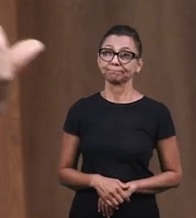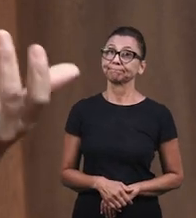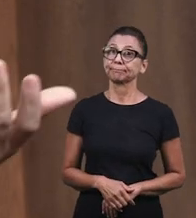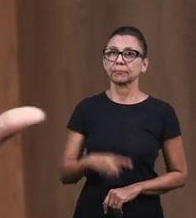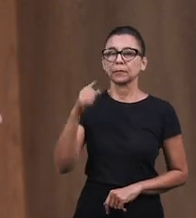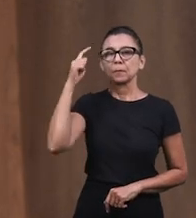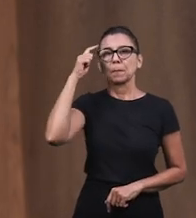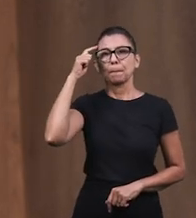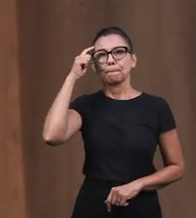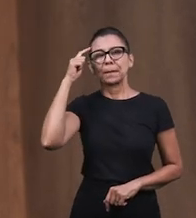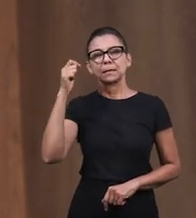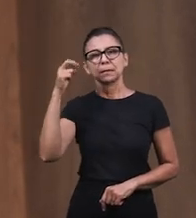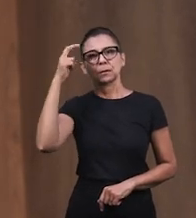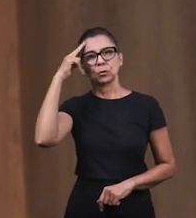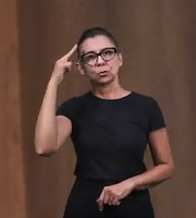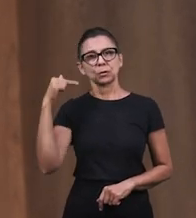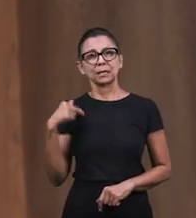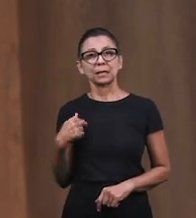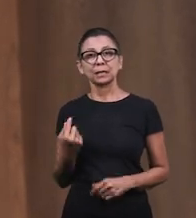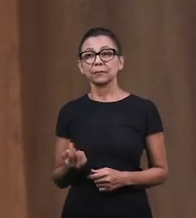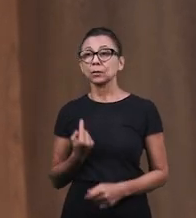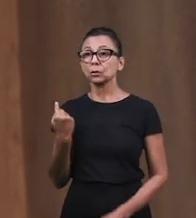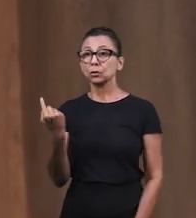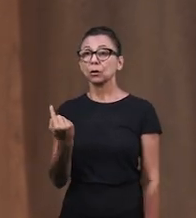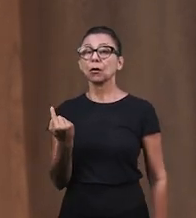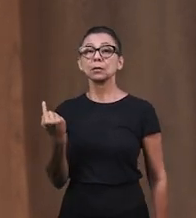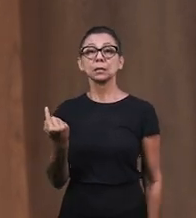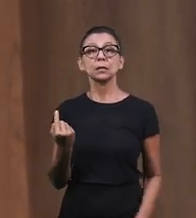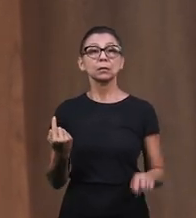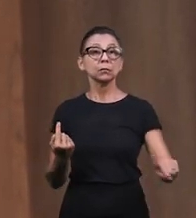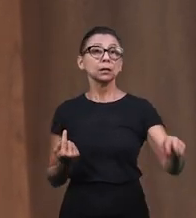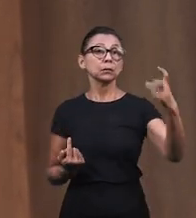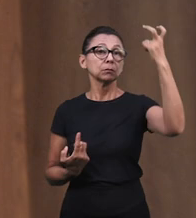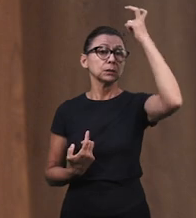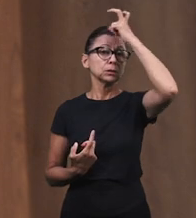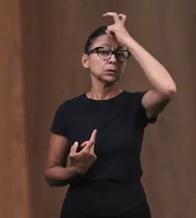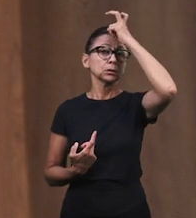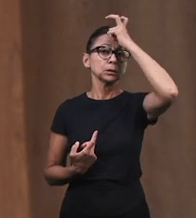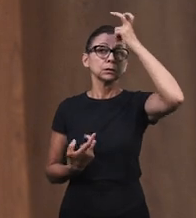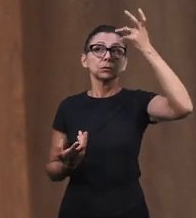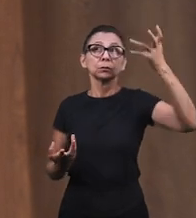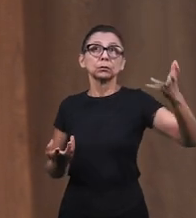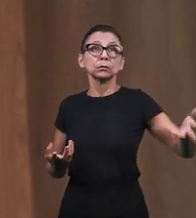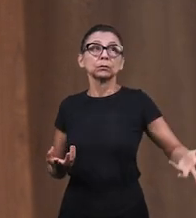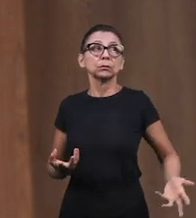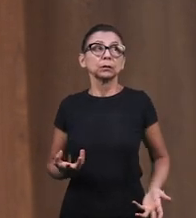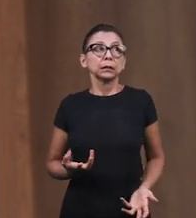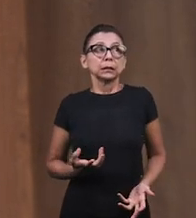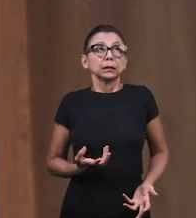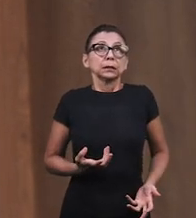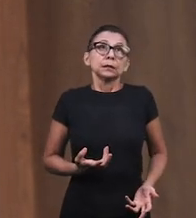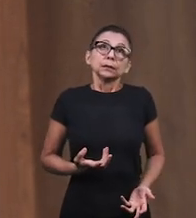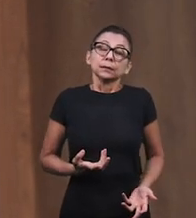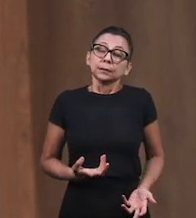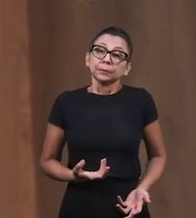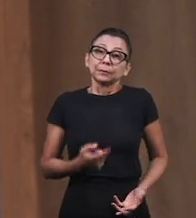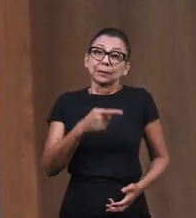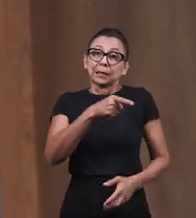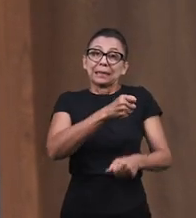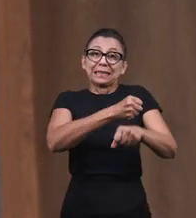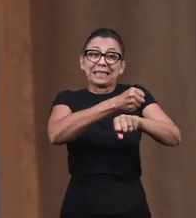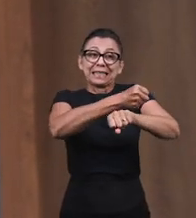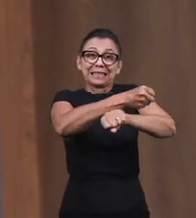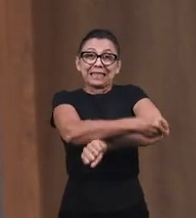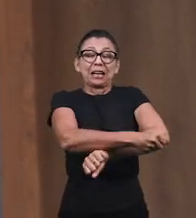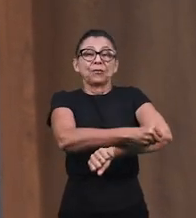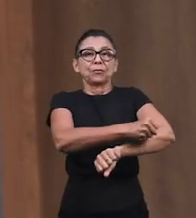a família dele ao seu redor que talvez pudesse lhe cobrar algo. José poderia até pensar: aqui eu sou um escravo como todos os